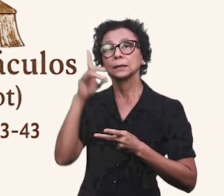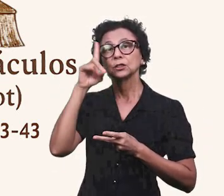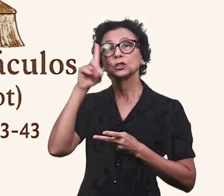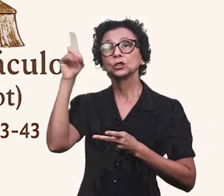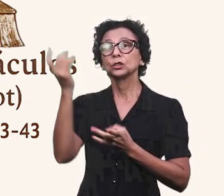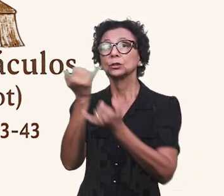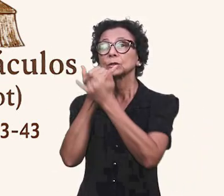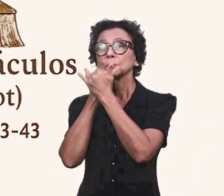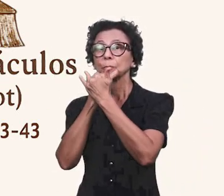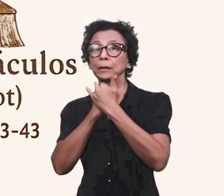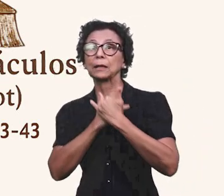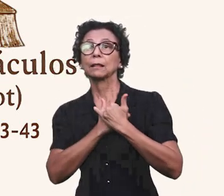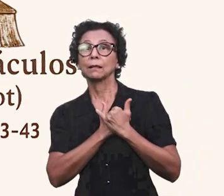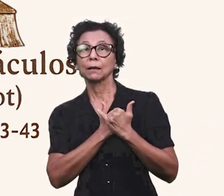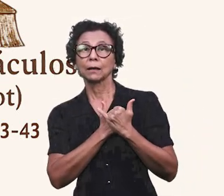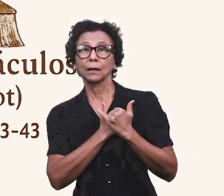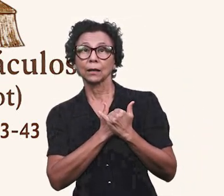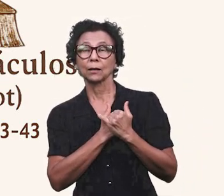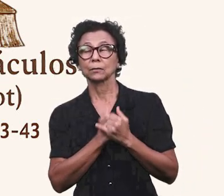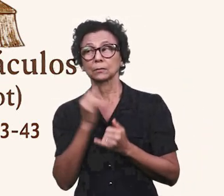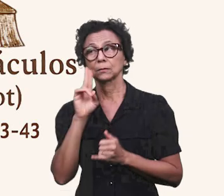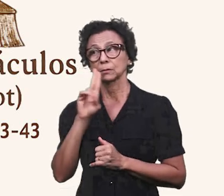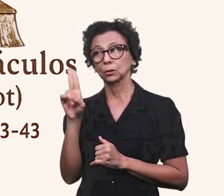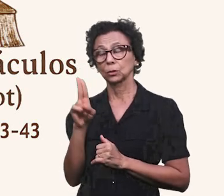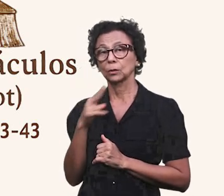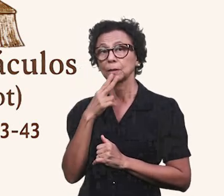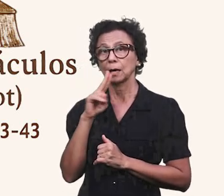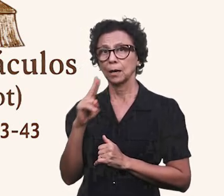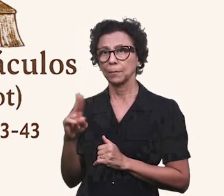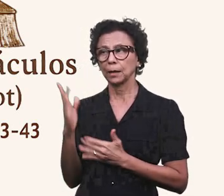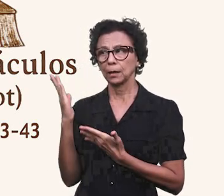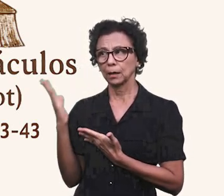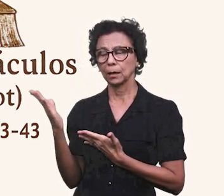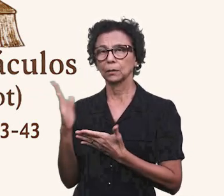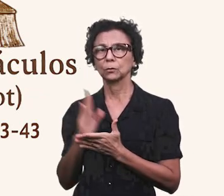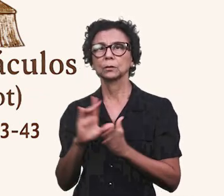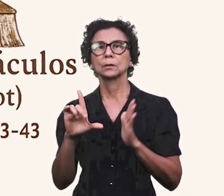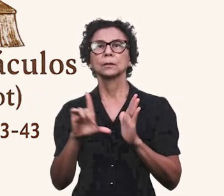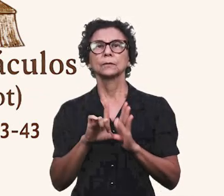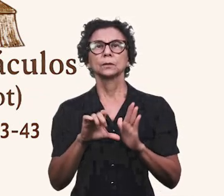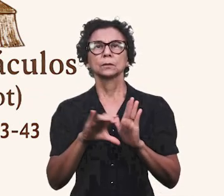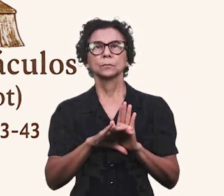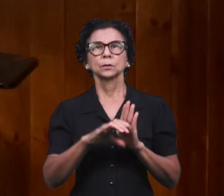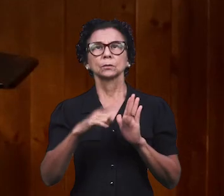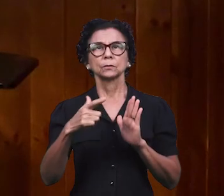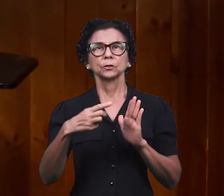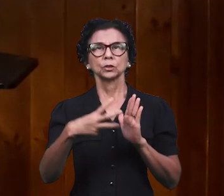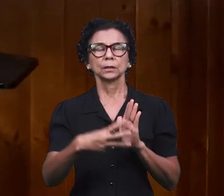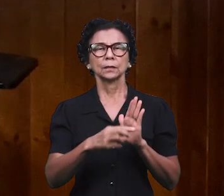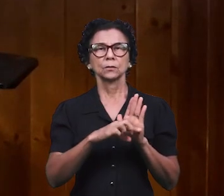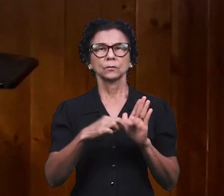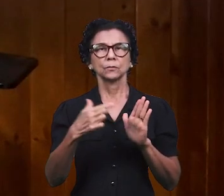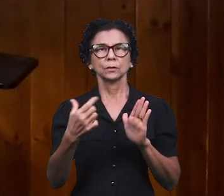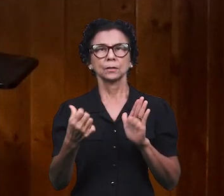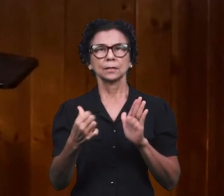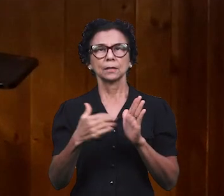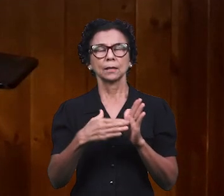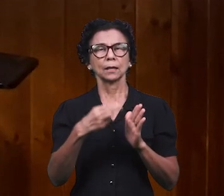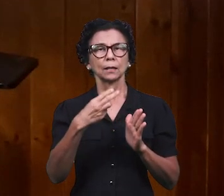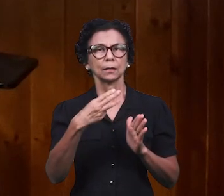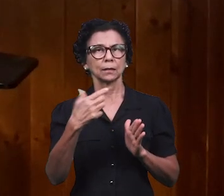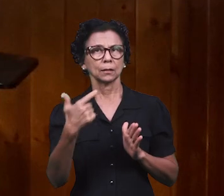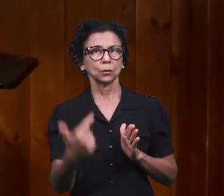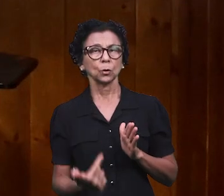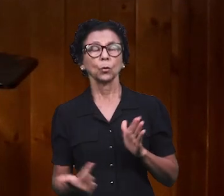perdão, em hebraico Yom Kippur, Levítico 23, de 26 a 32. E, finalmente, a